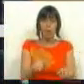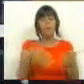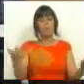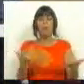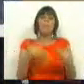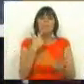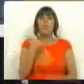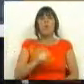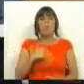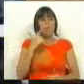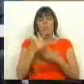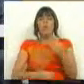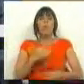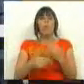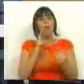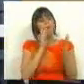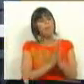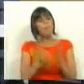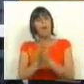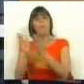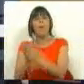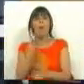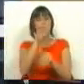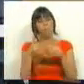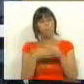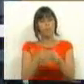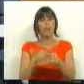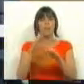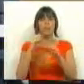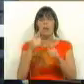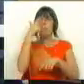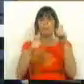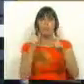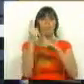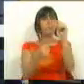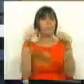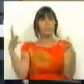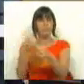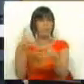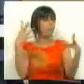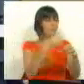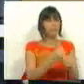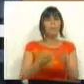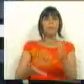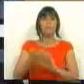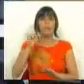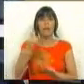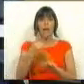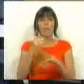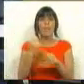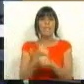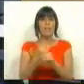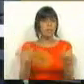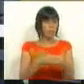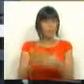Não podemos continuar a assistir a um processo de desertificação humana dramático, acelerado pela supressão de